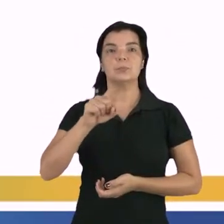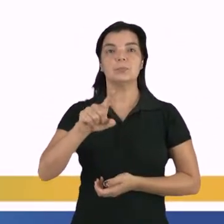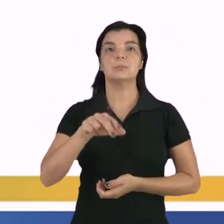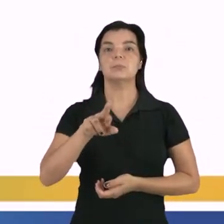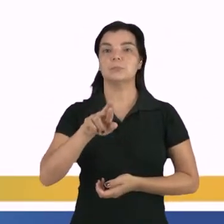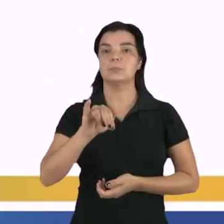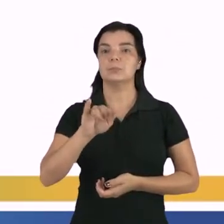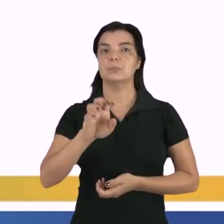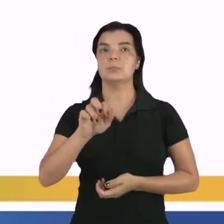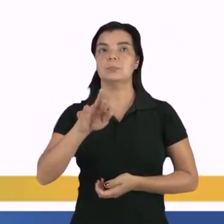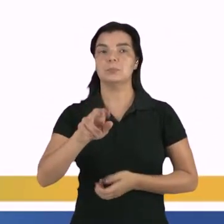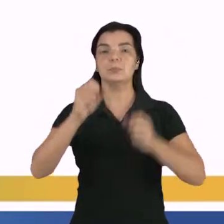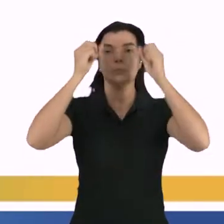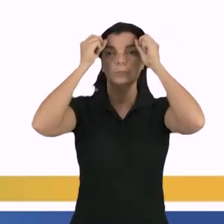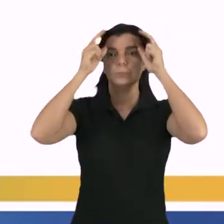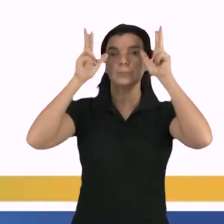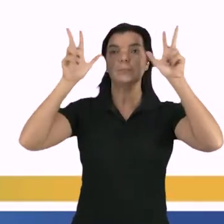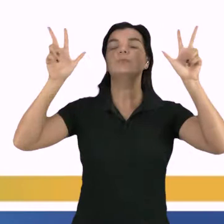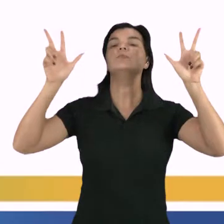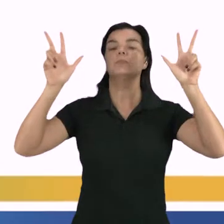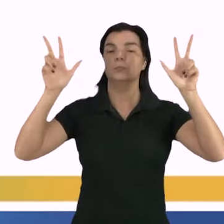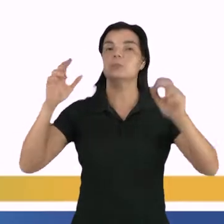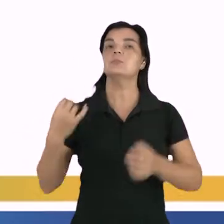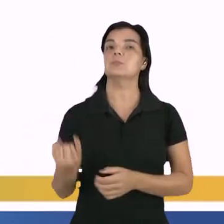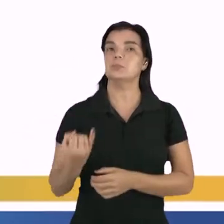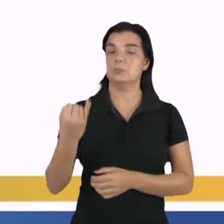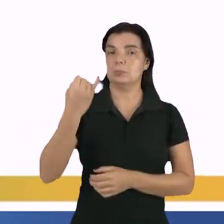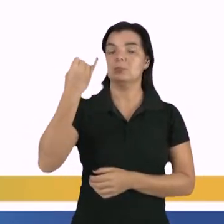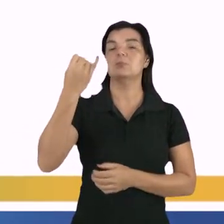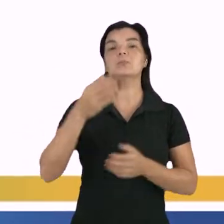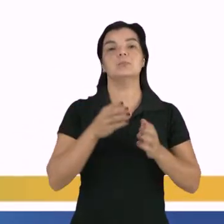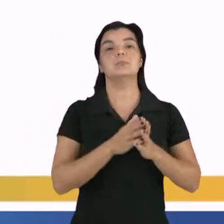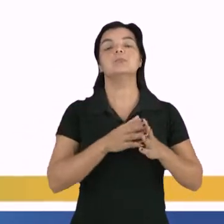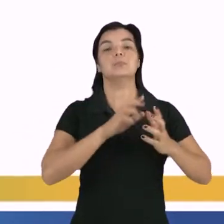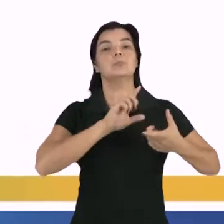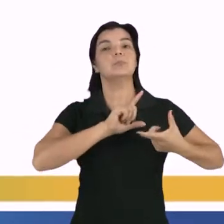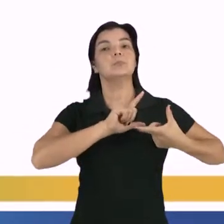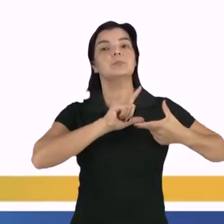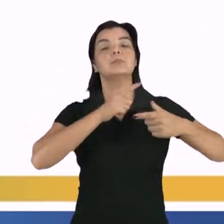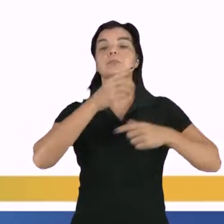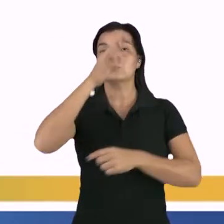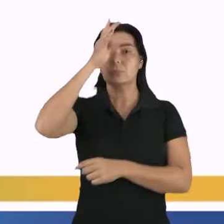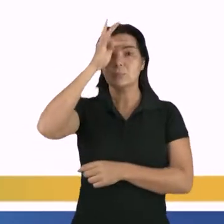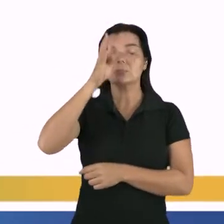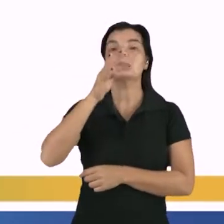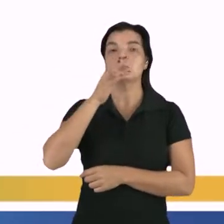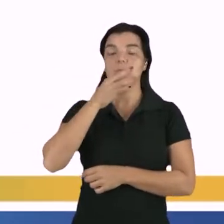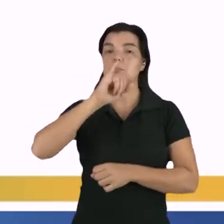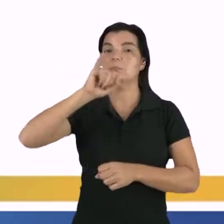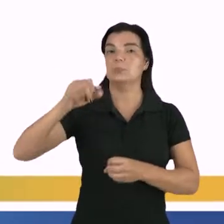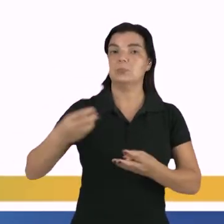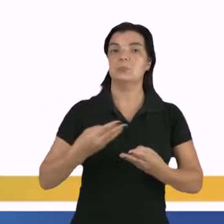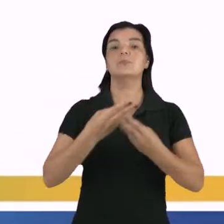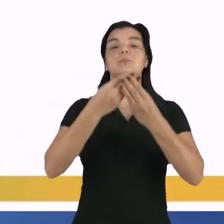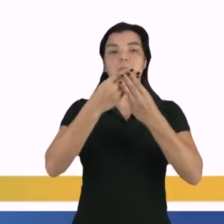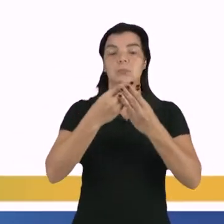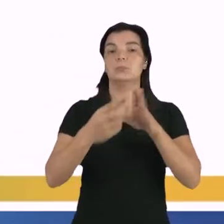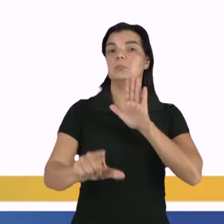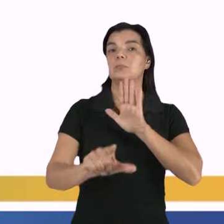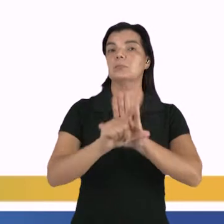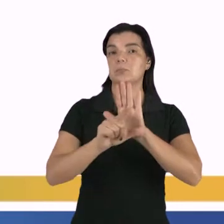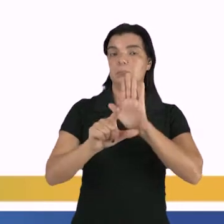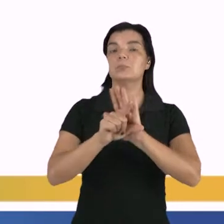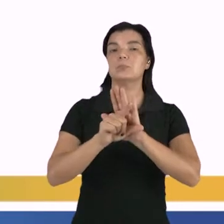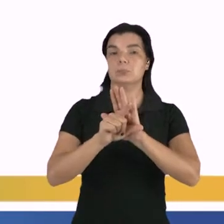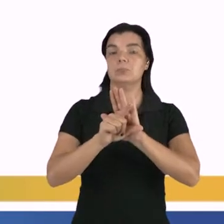e tá lá, Moisés, né, o grande mensageiro, símbolo da tradição judaico-cristã, que traz a lei, as tábuas de